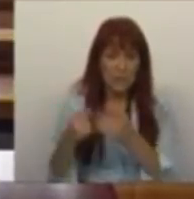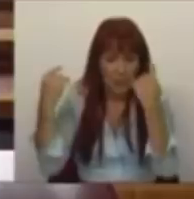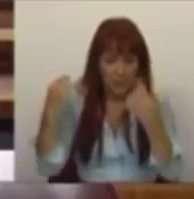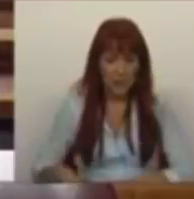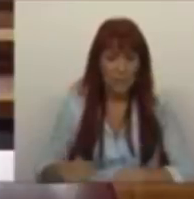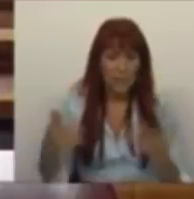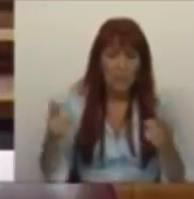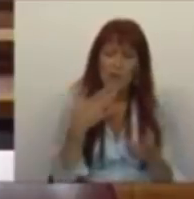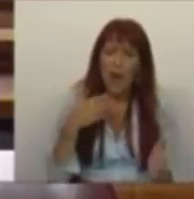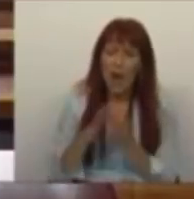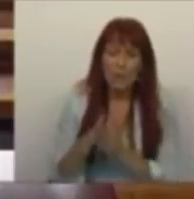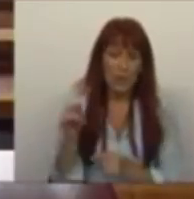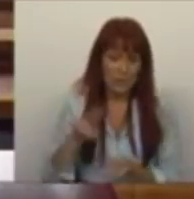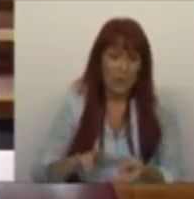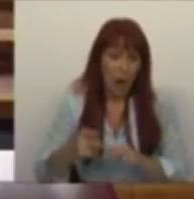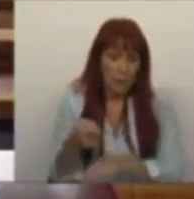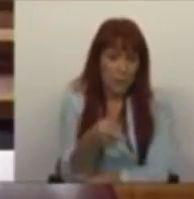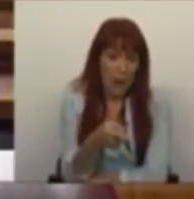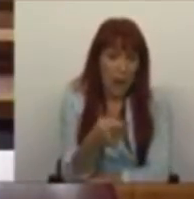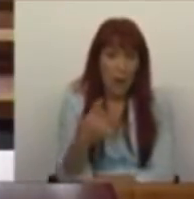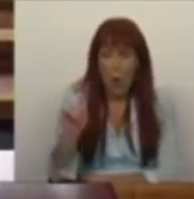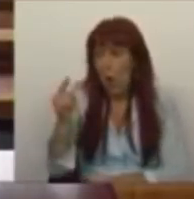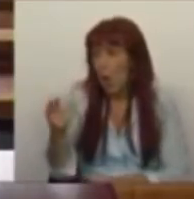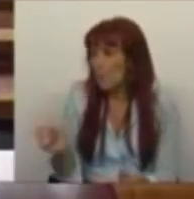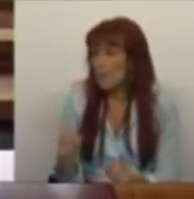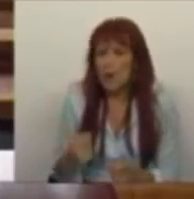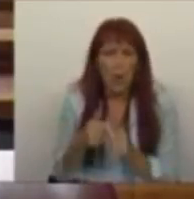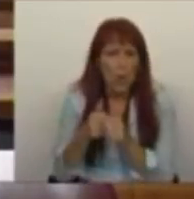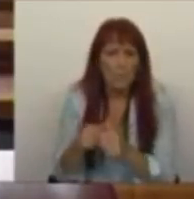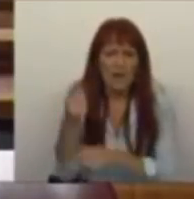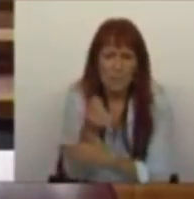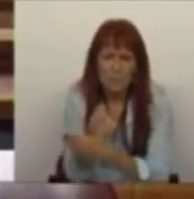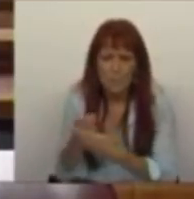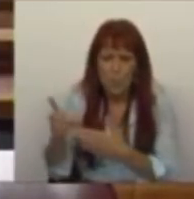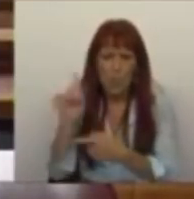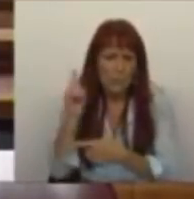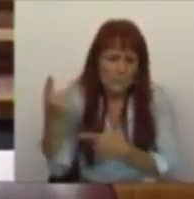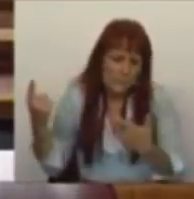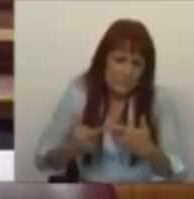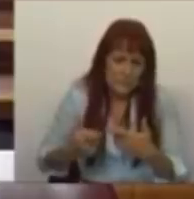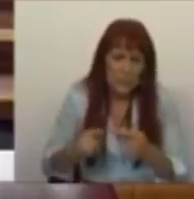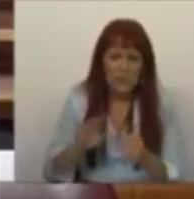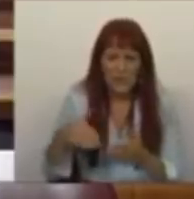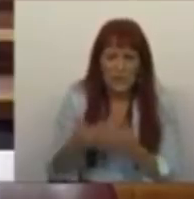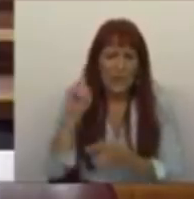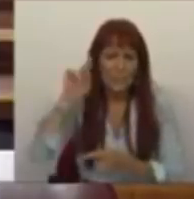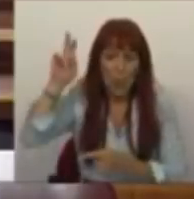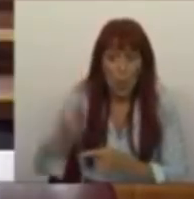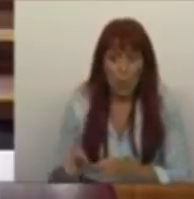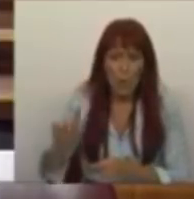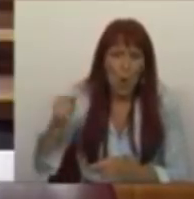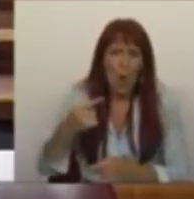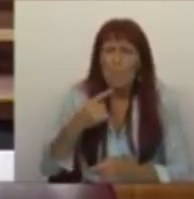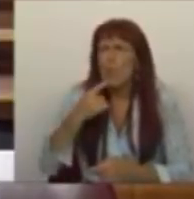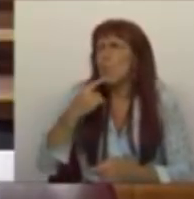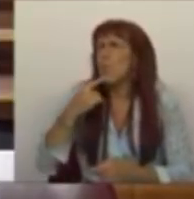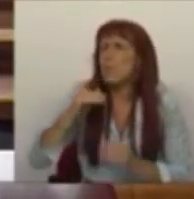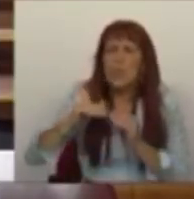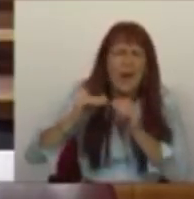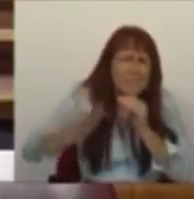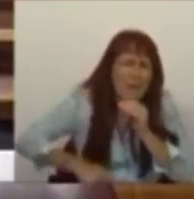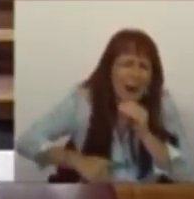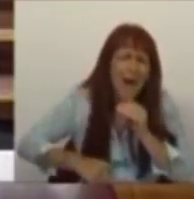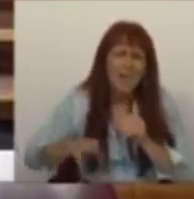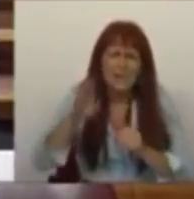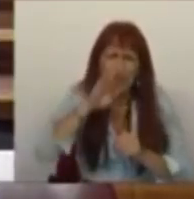teve a necessidade de utilizar esta alternativa, porque senão não cumpria os rácios, e isso levou a gerar imparidades que teriam sido muito inferiores